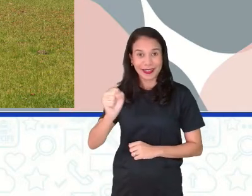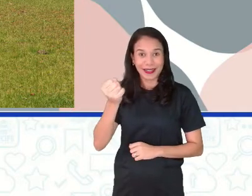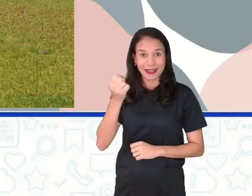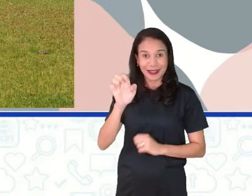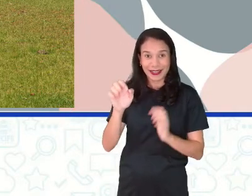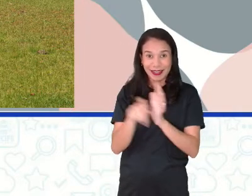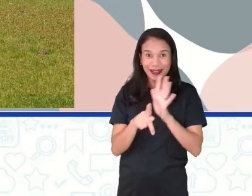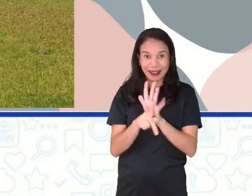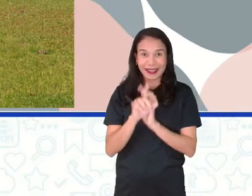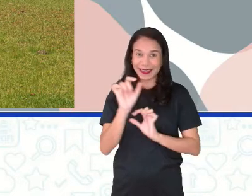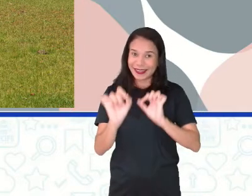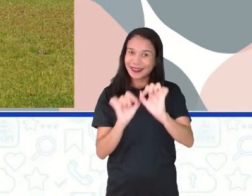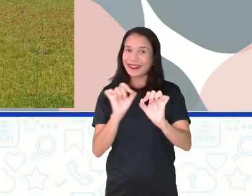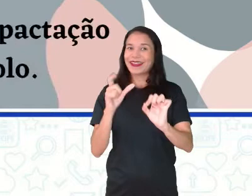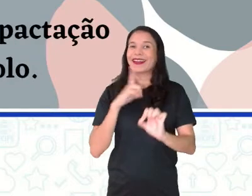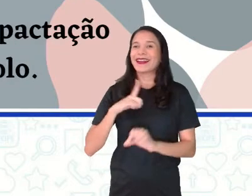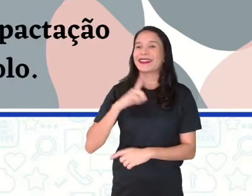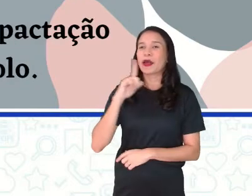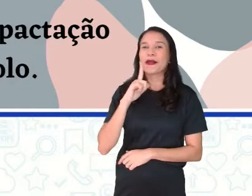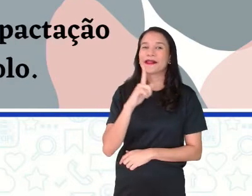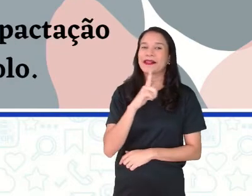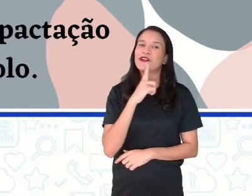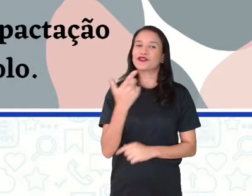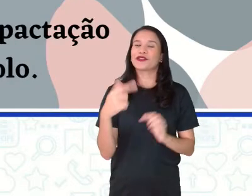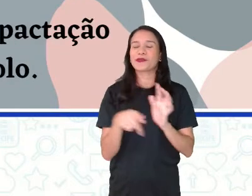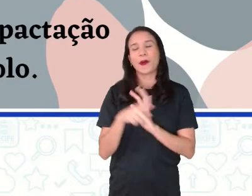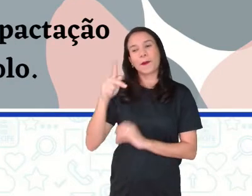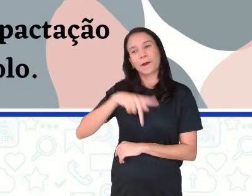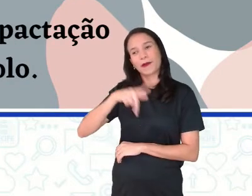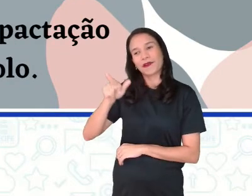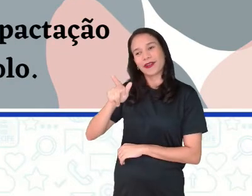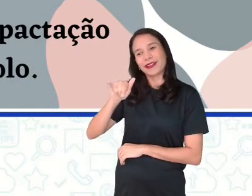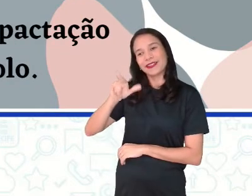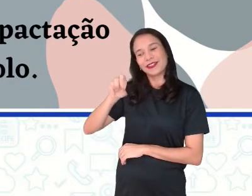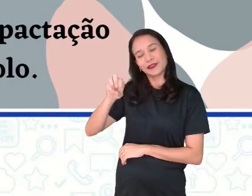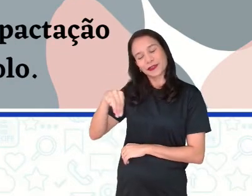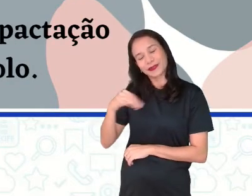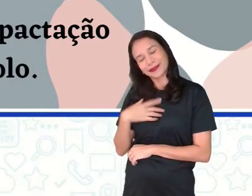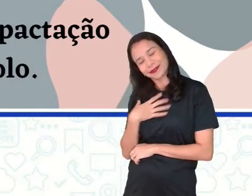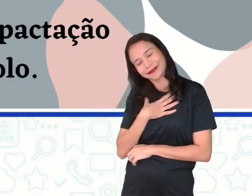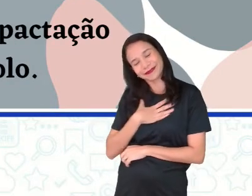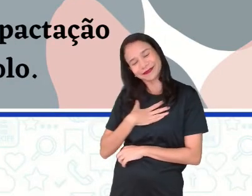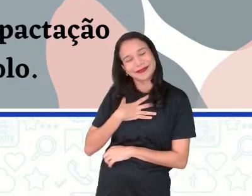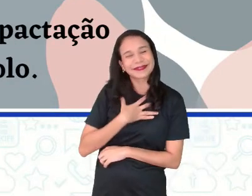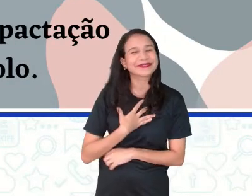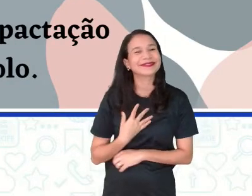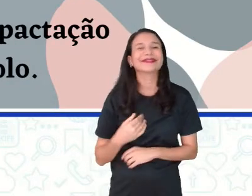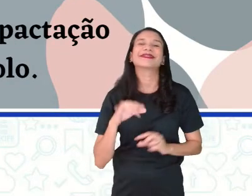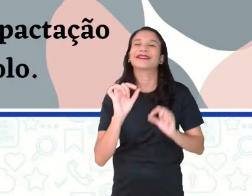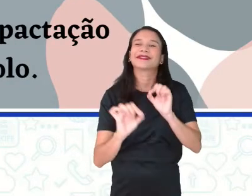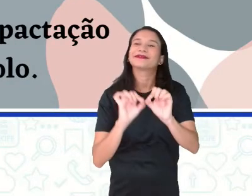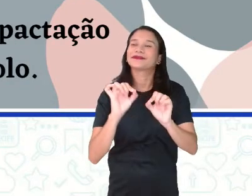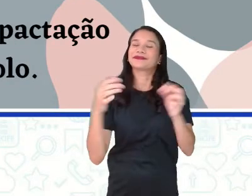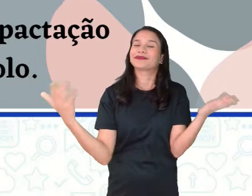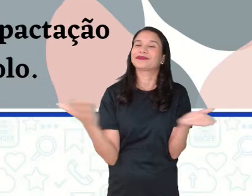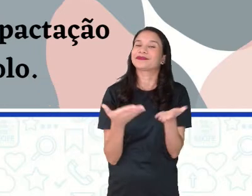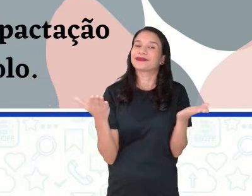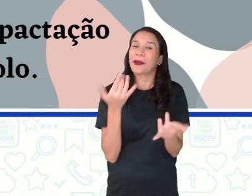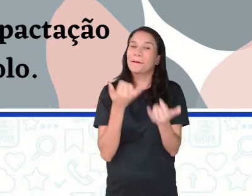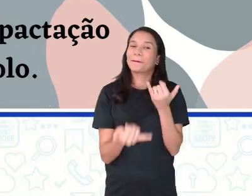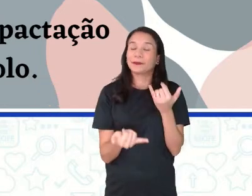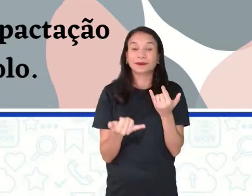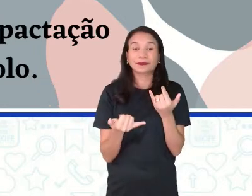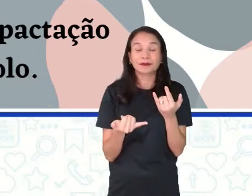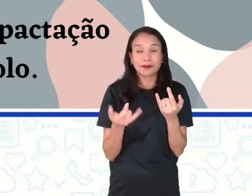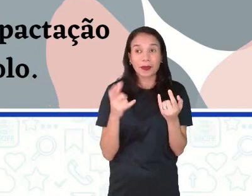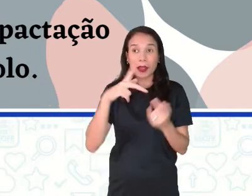fazer alusão a ao coxinha, lanche preferido dele. Eita, rola sentimento. Então, pessoal,